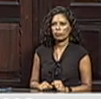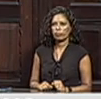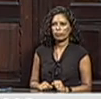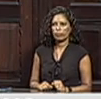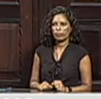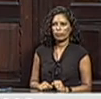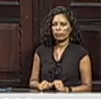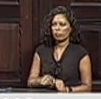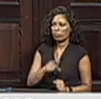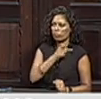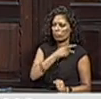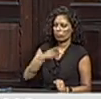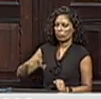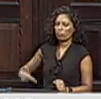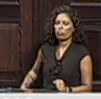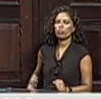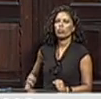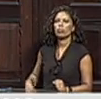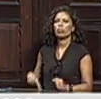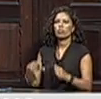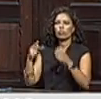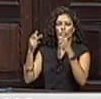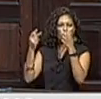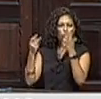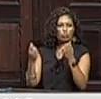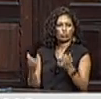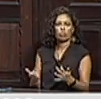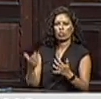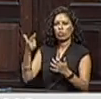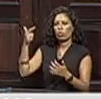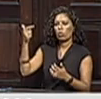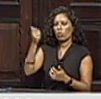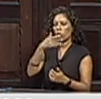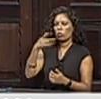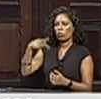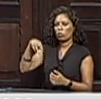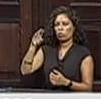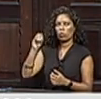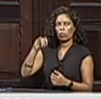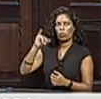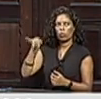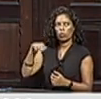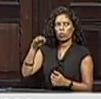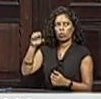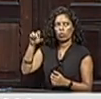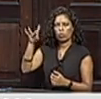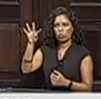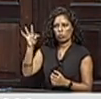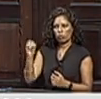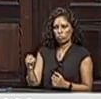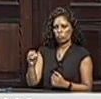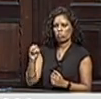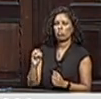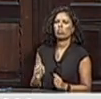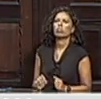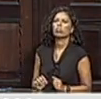destaque a emenda, votação separada, a emenda número 3 ao projeto 3764, mensagem 02 de